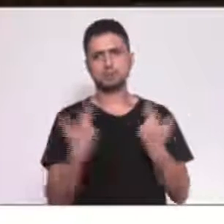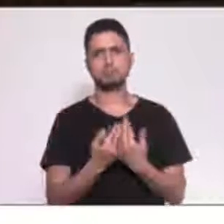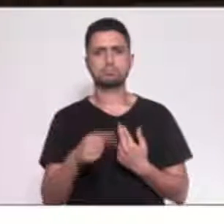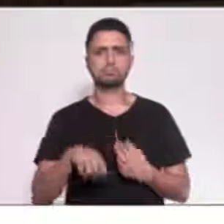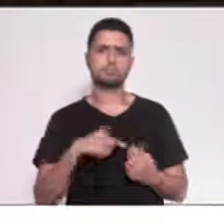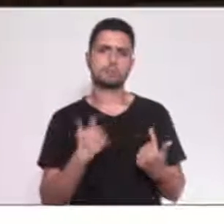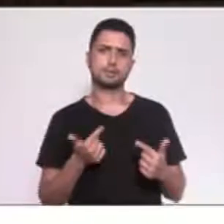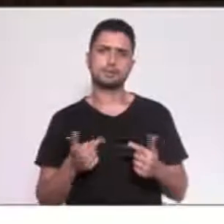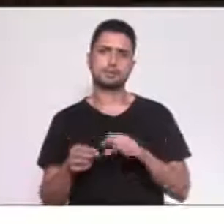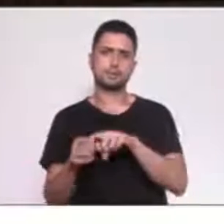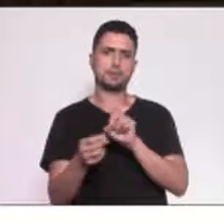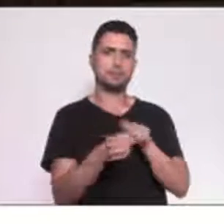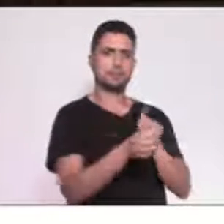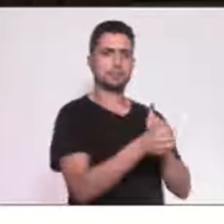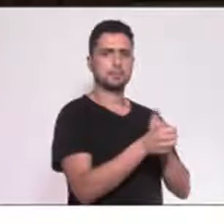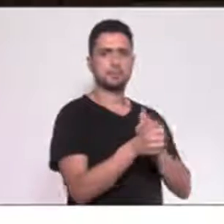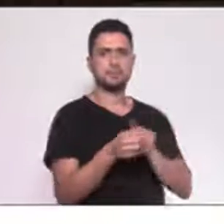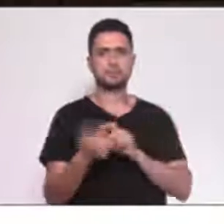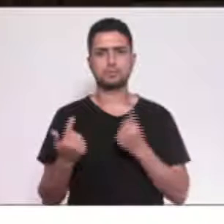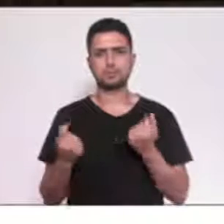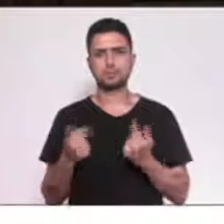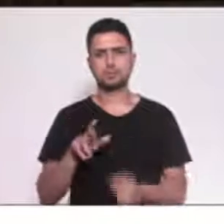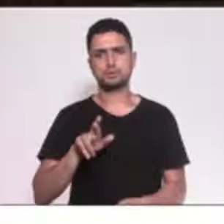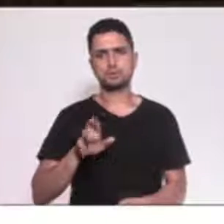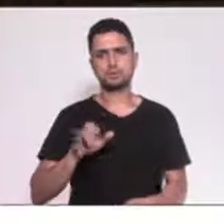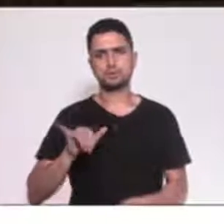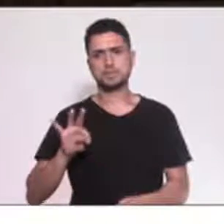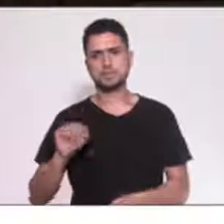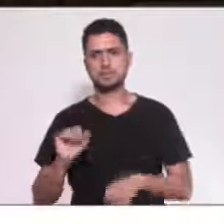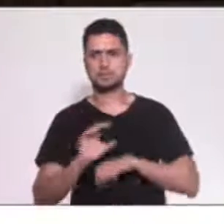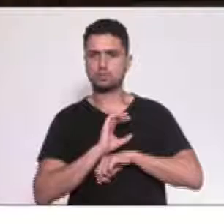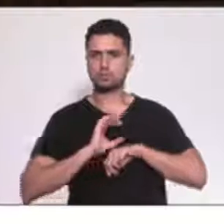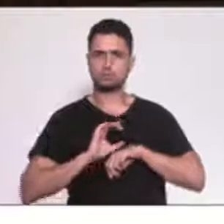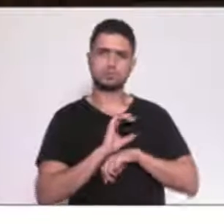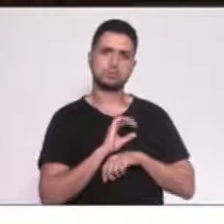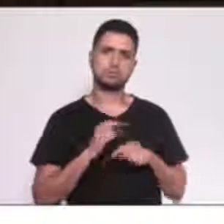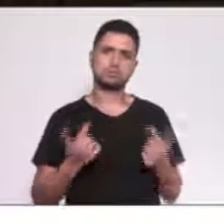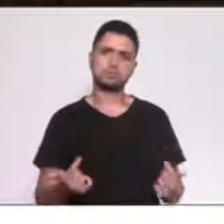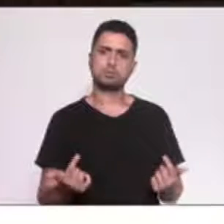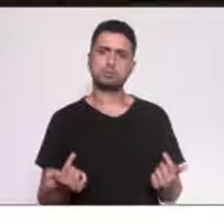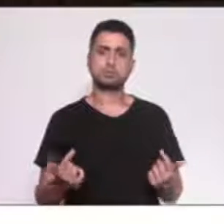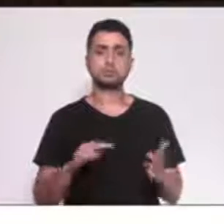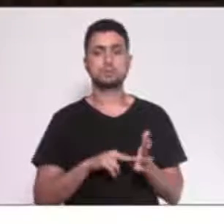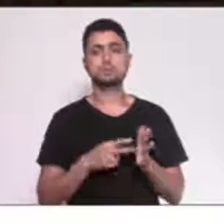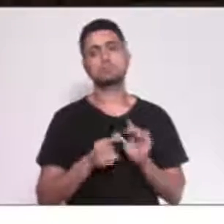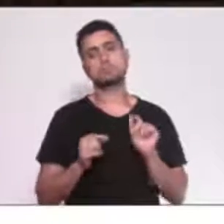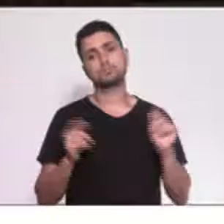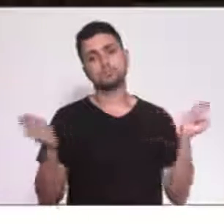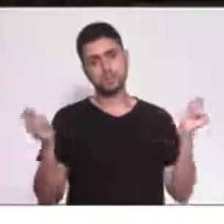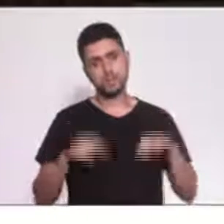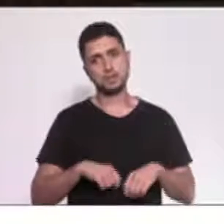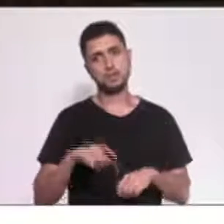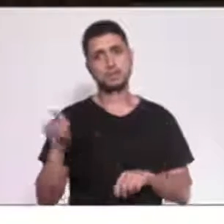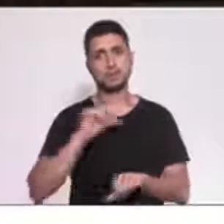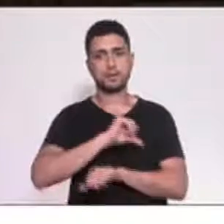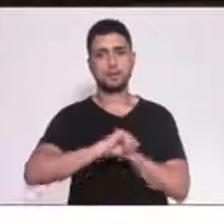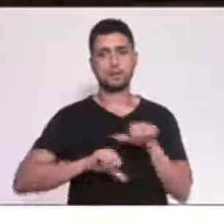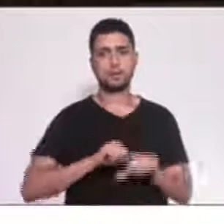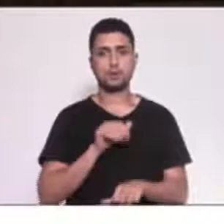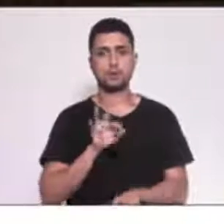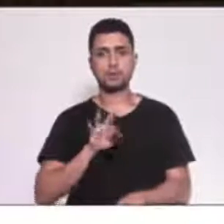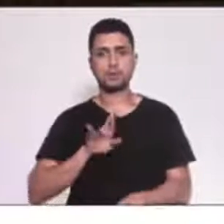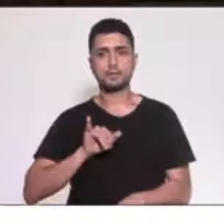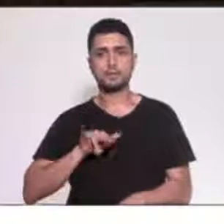desvinculação das receitas constitucionais. Ou seja, a possibilidade de que a reforma tributária venha